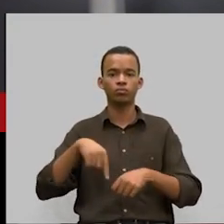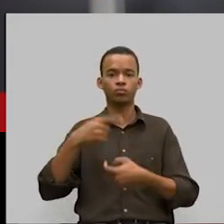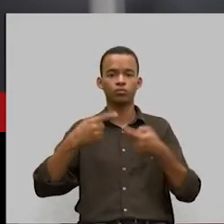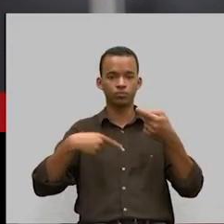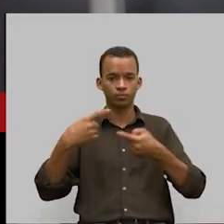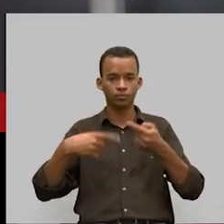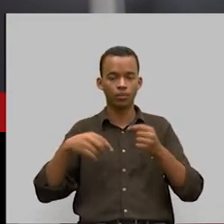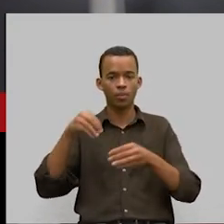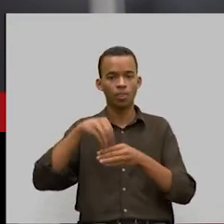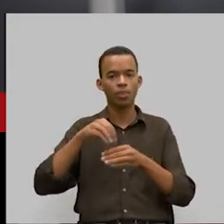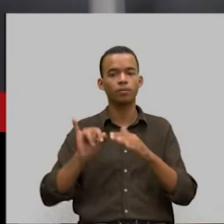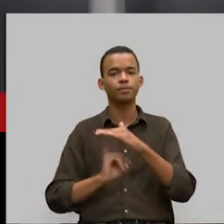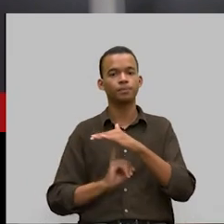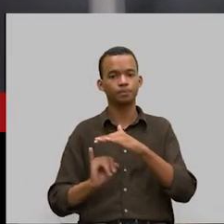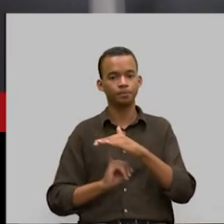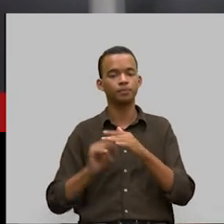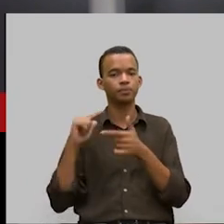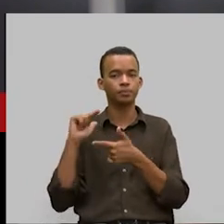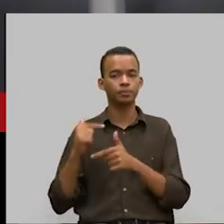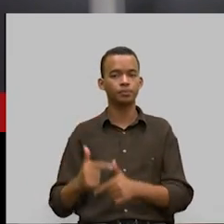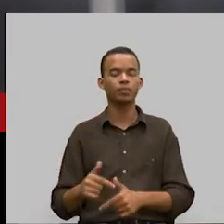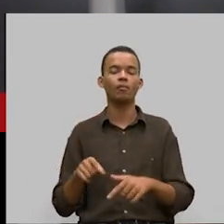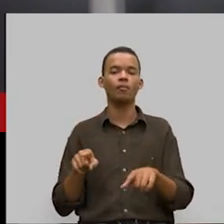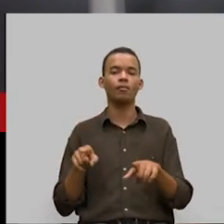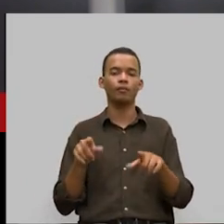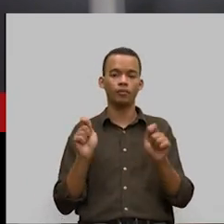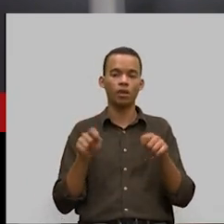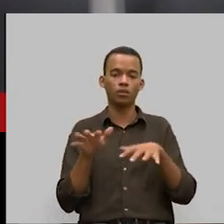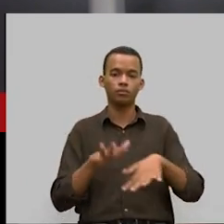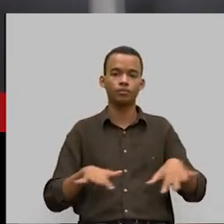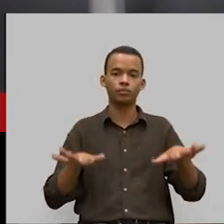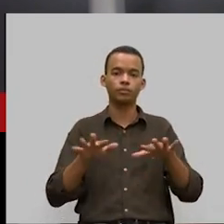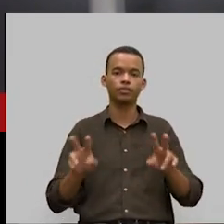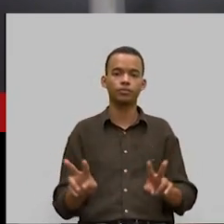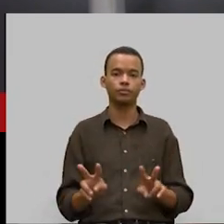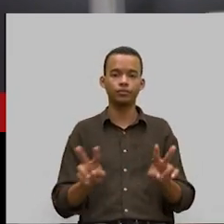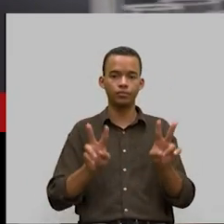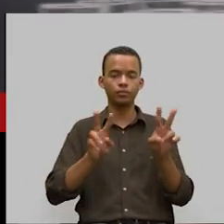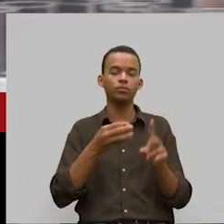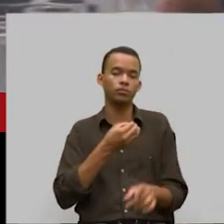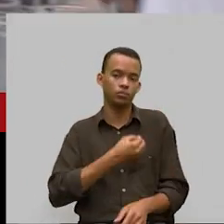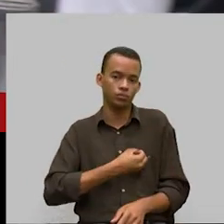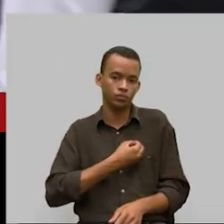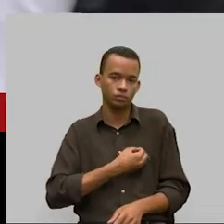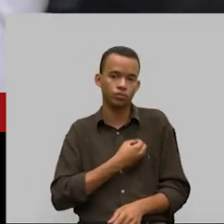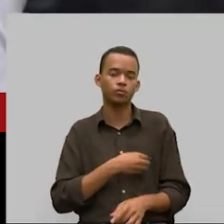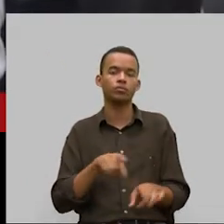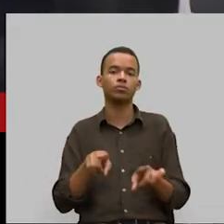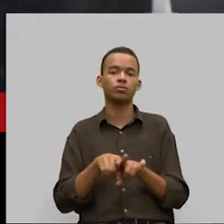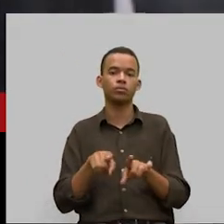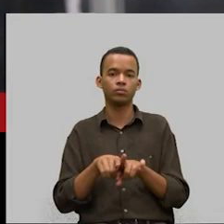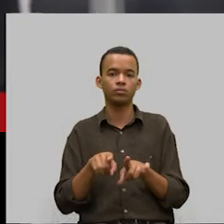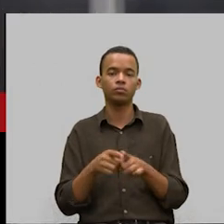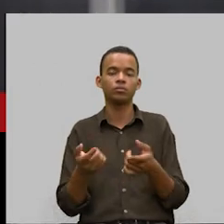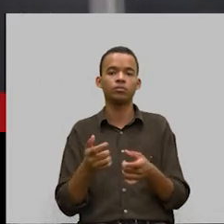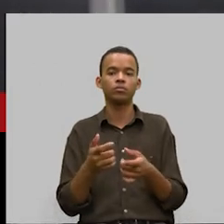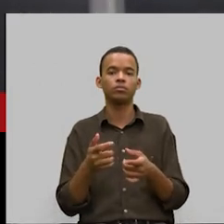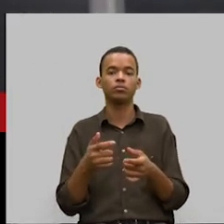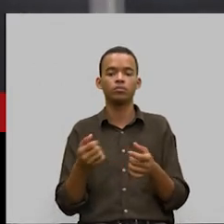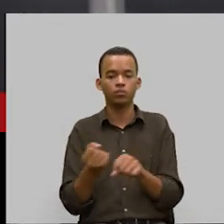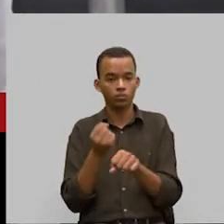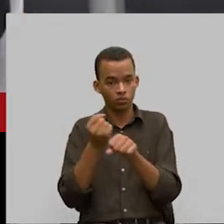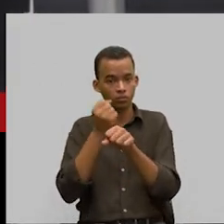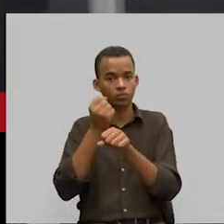uma instituição tradicional espaços paraa valorização da vida da agra Ecologia da construção de